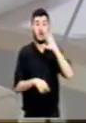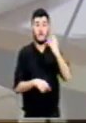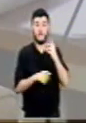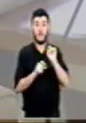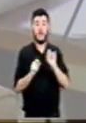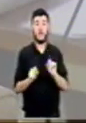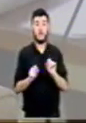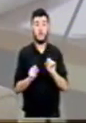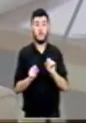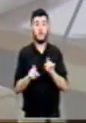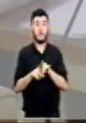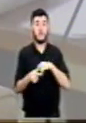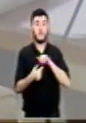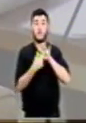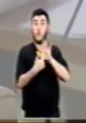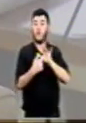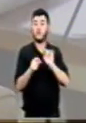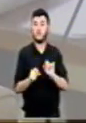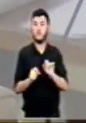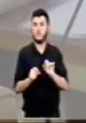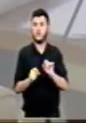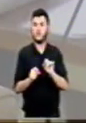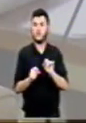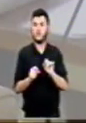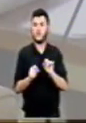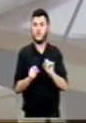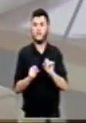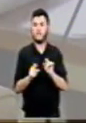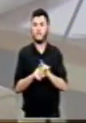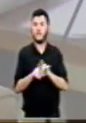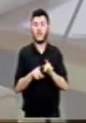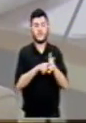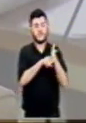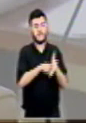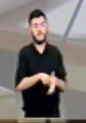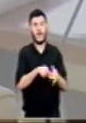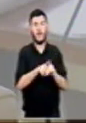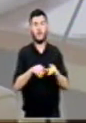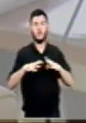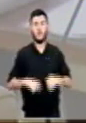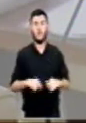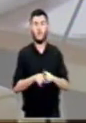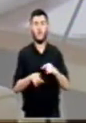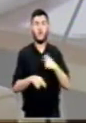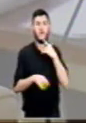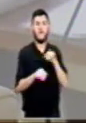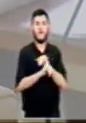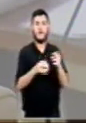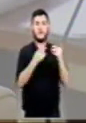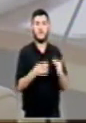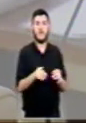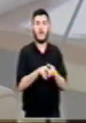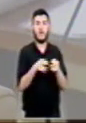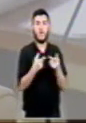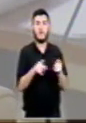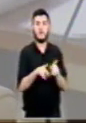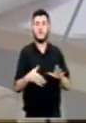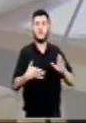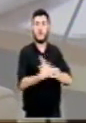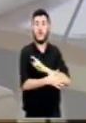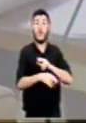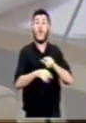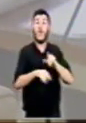a existência de indícios de que as varreduras teriam sido executadas por ordem de parlamentares. Por